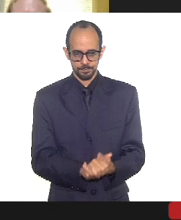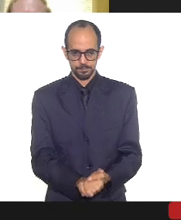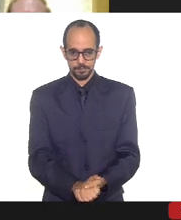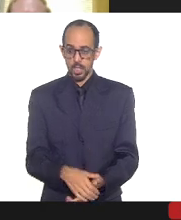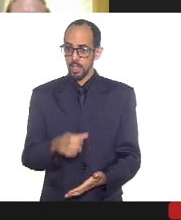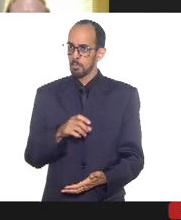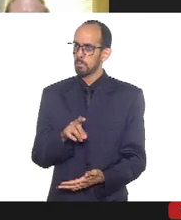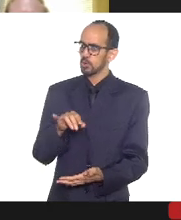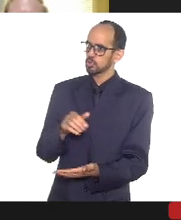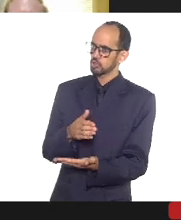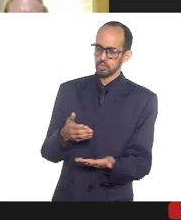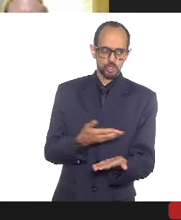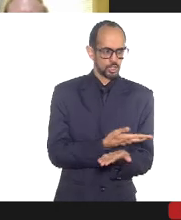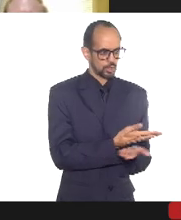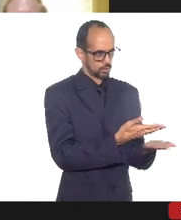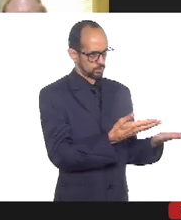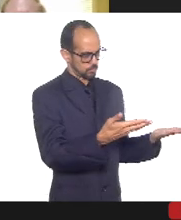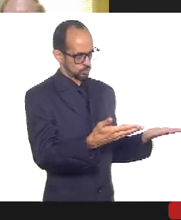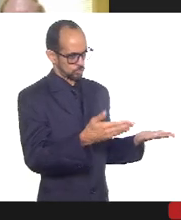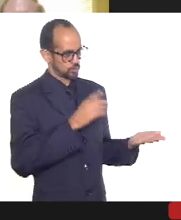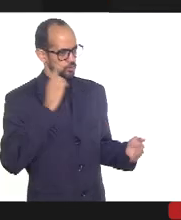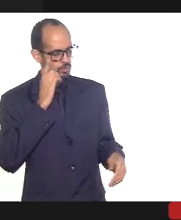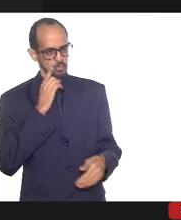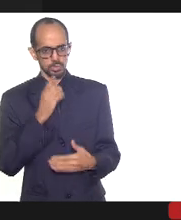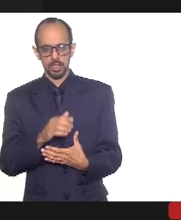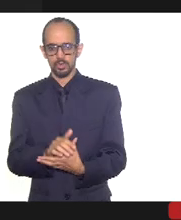Bom dia, deputados e deputadas,